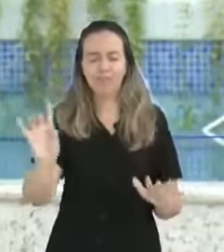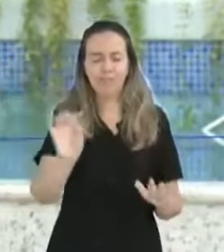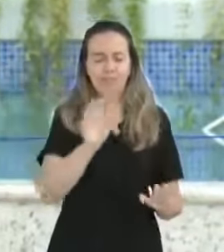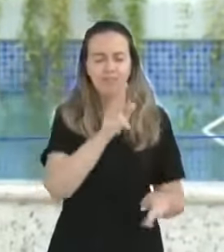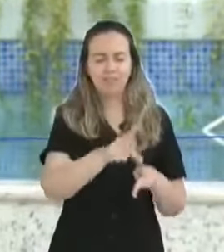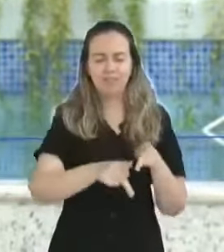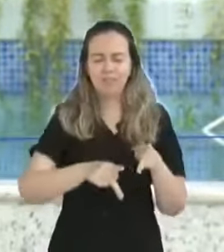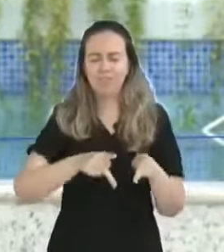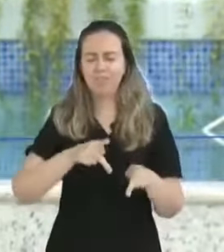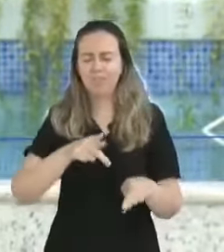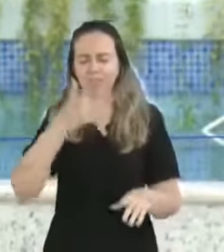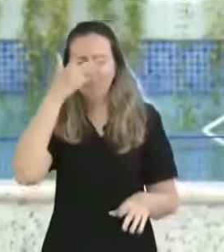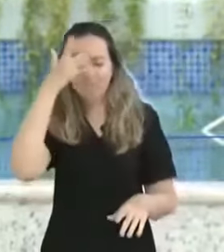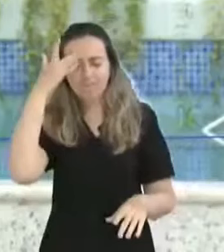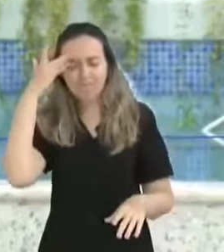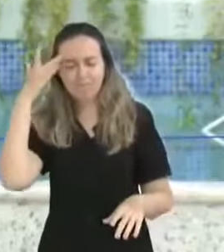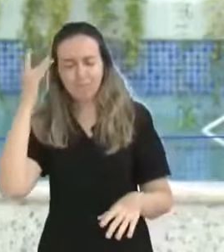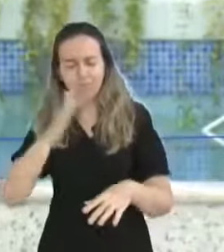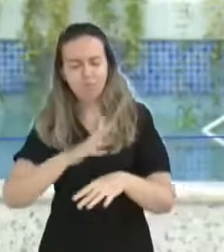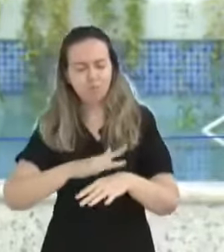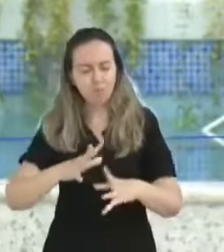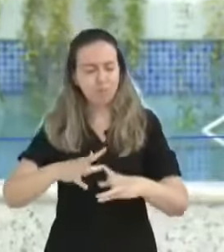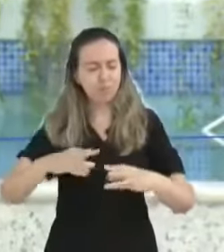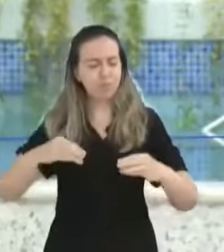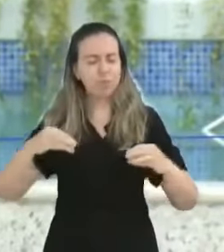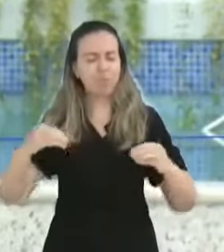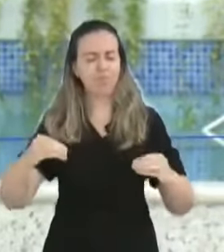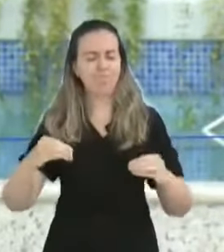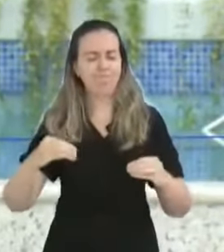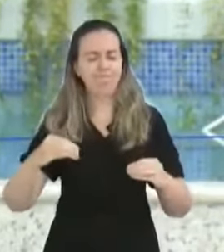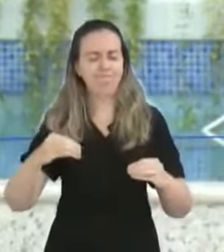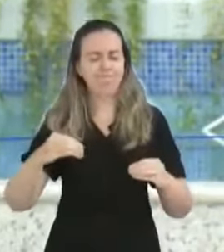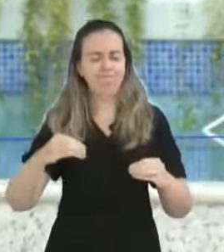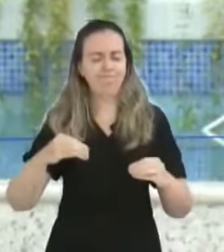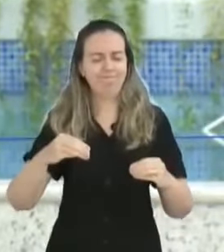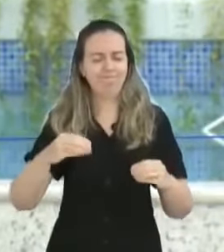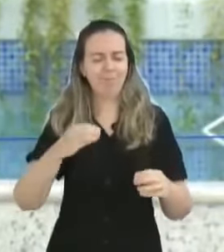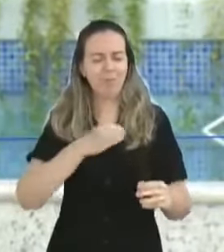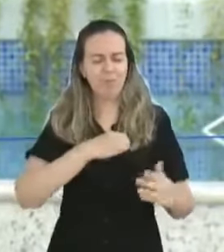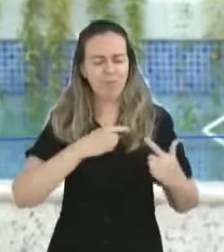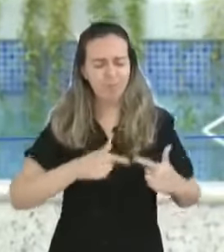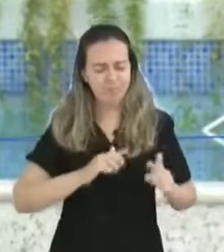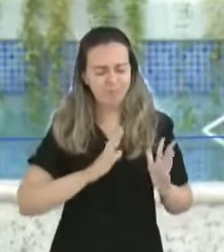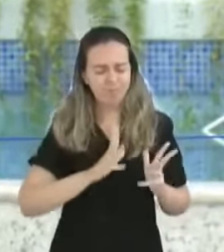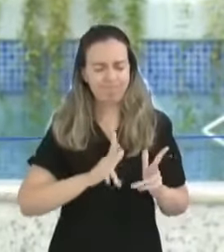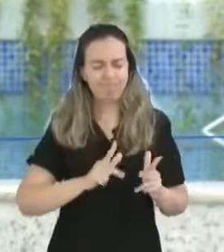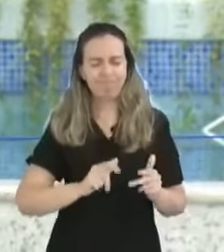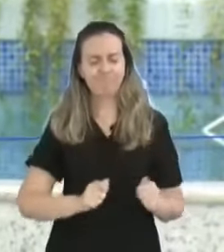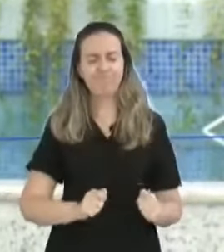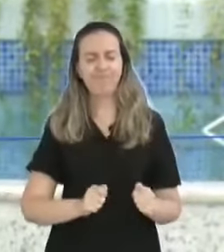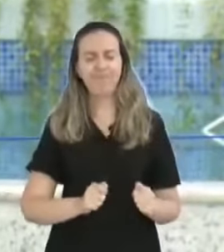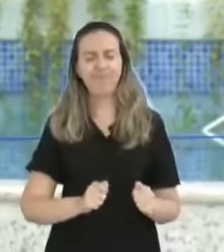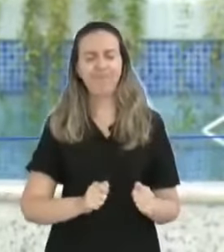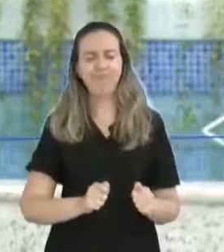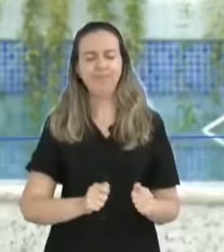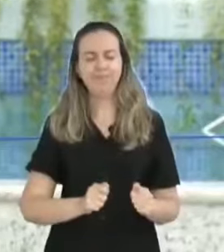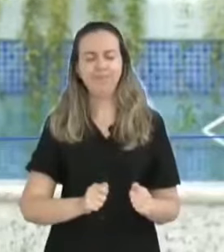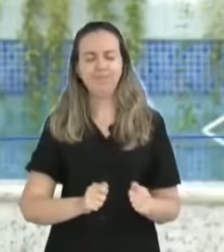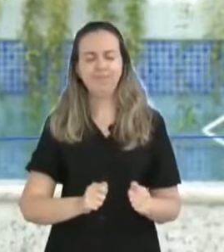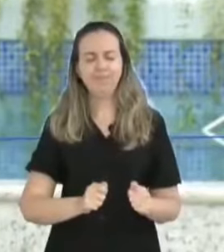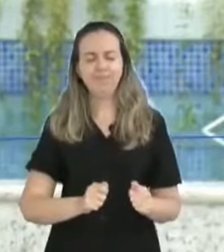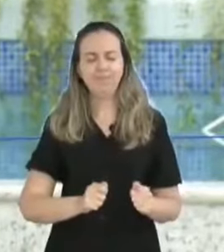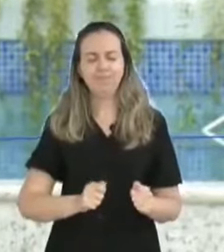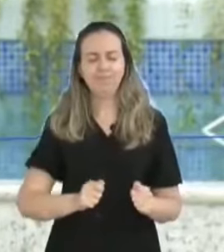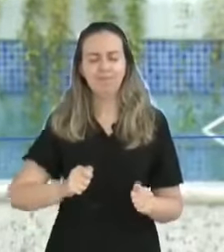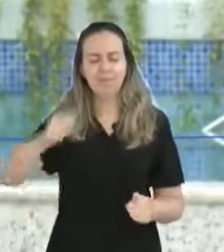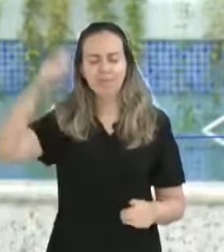povo, curando os enfermos, libertando os oprimidos, salvando os pecadores,